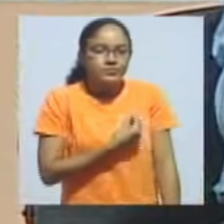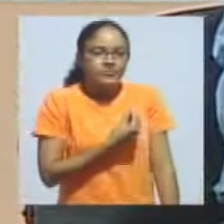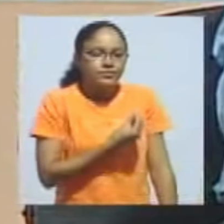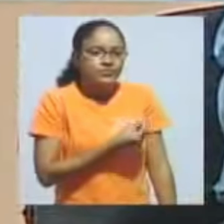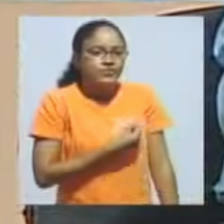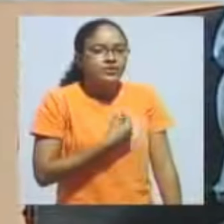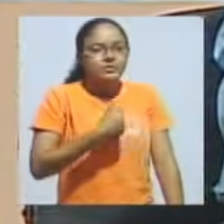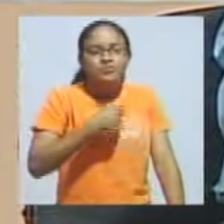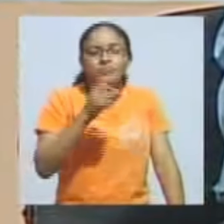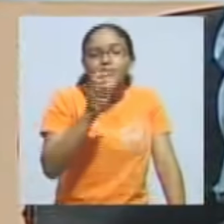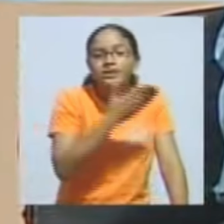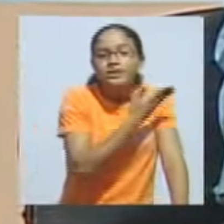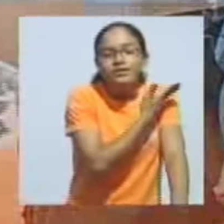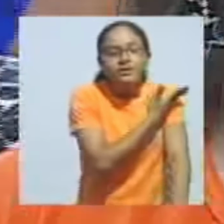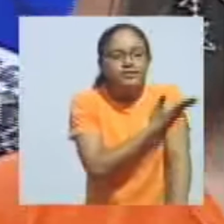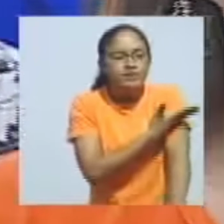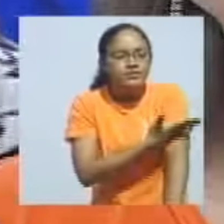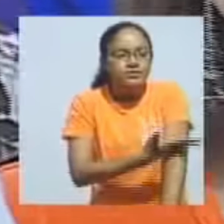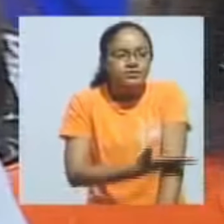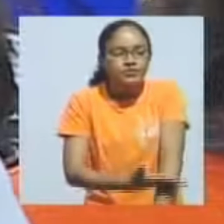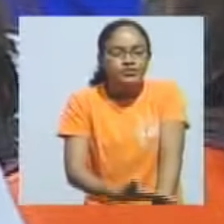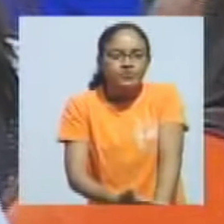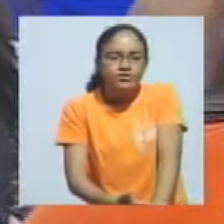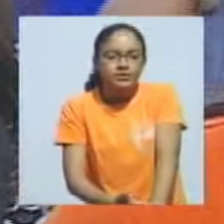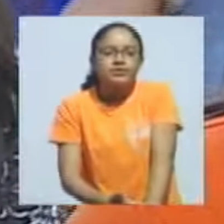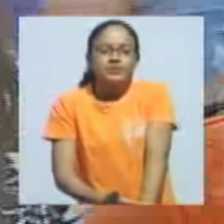Eu não me acostumei.